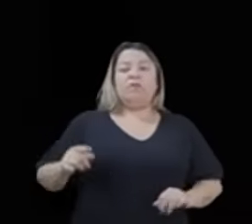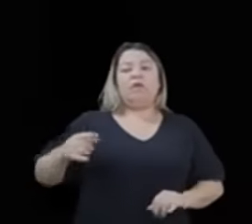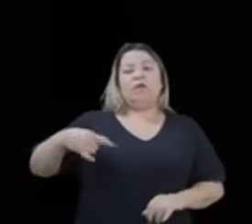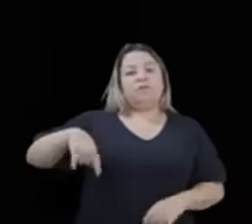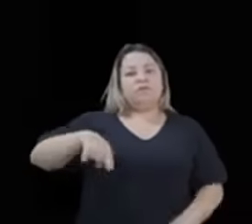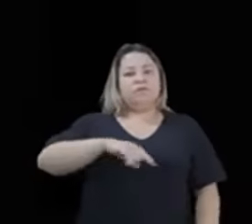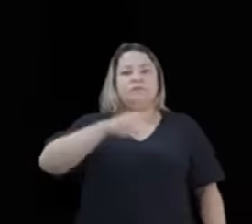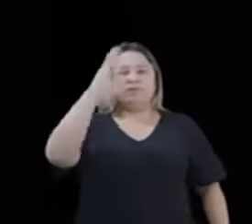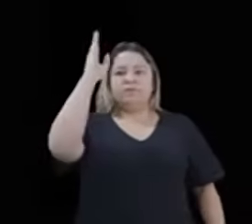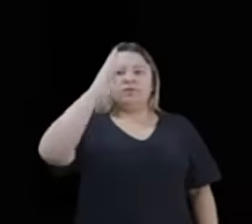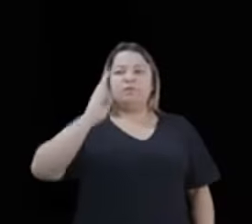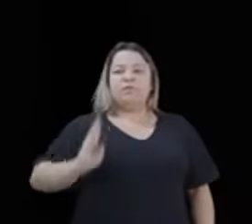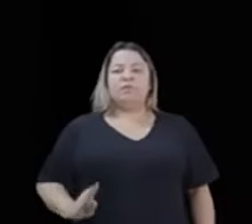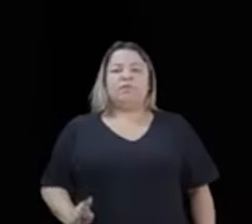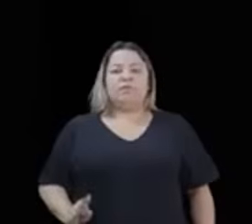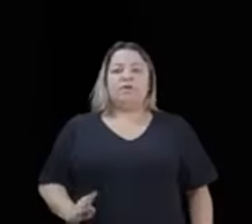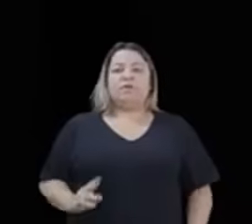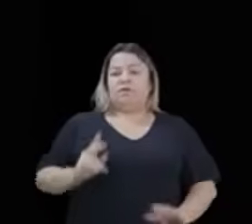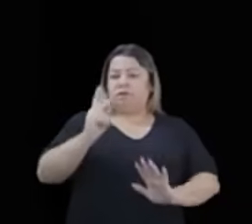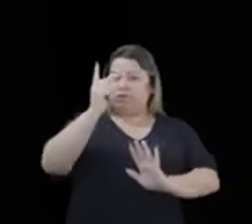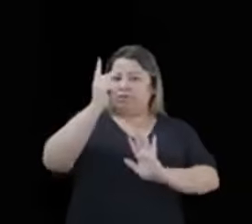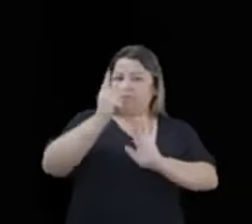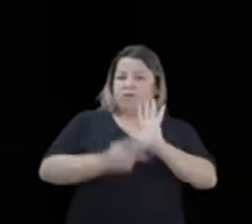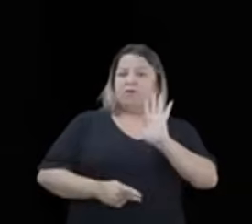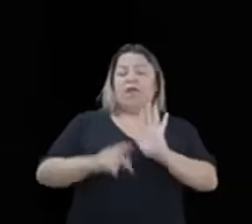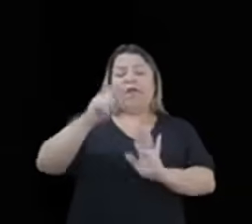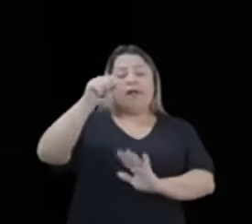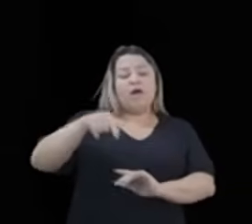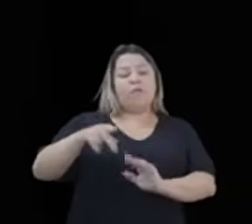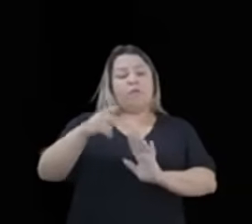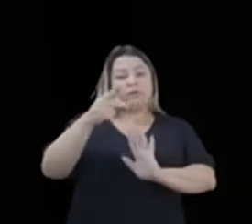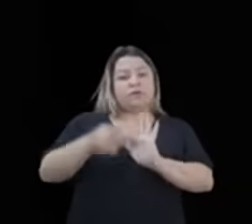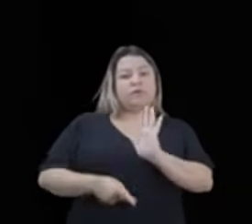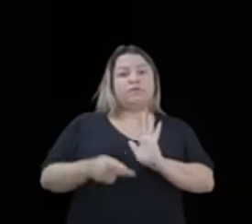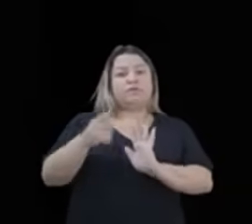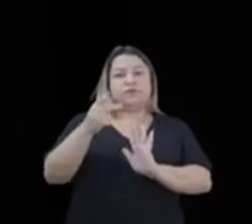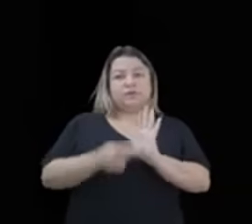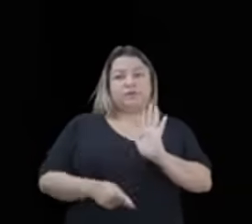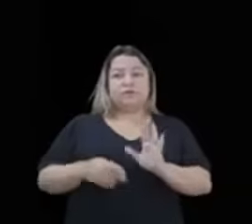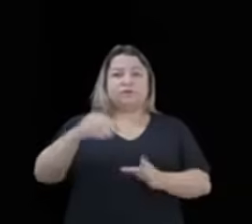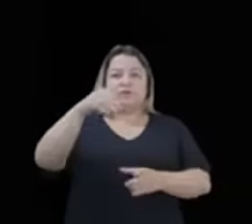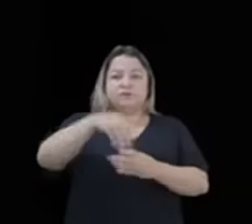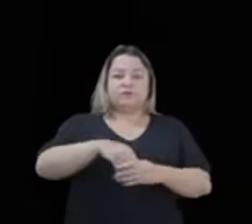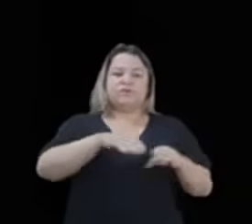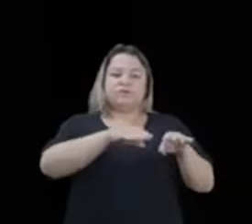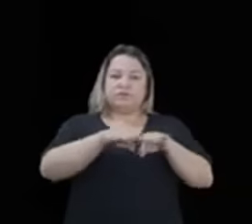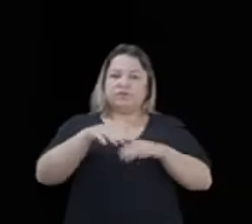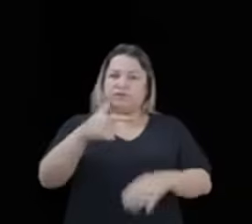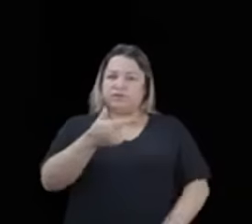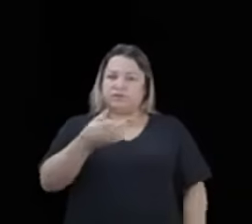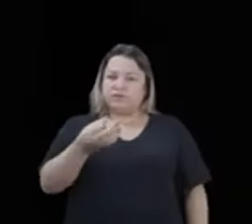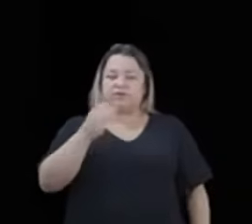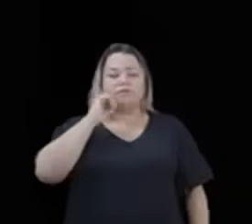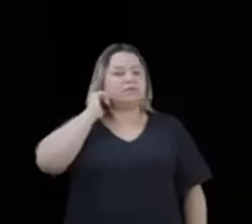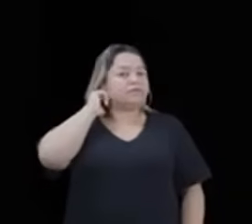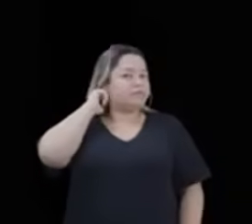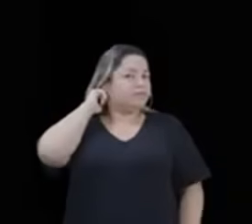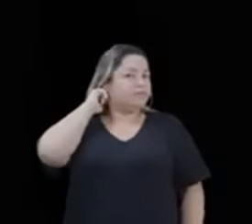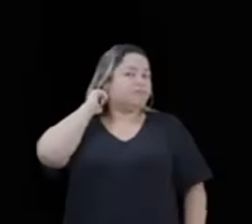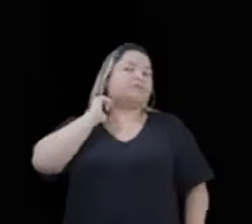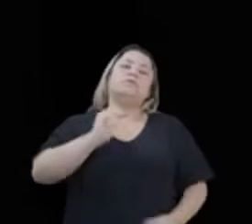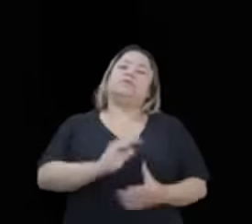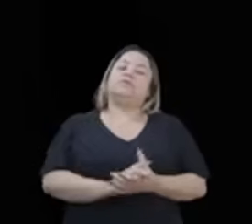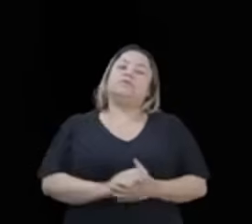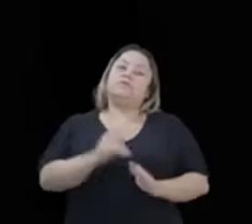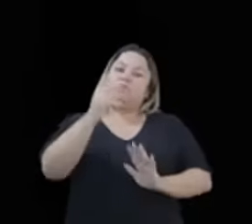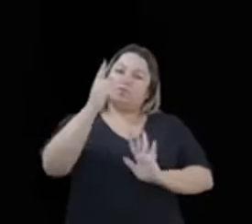nação. Esse projeto é o projeto que estará em disputa em 26. Também um projeto